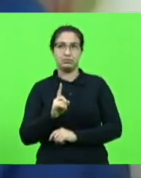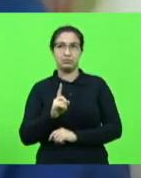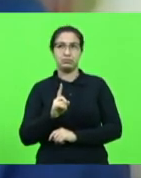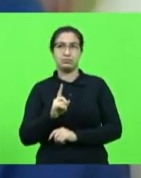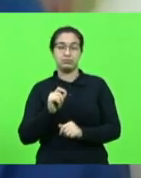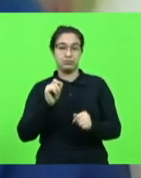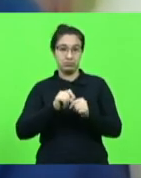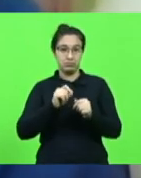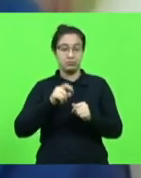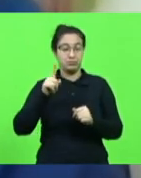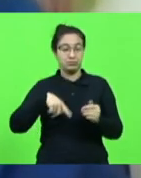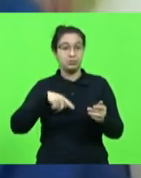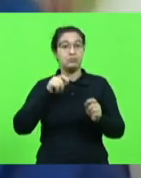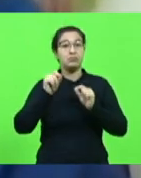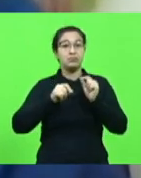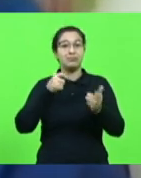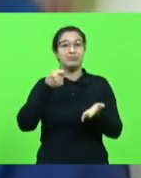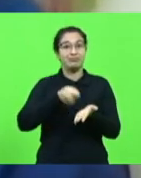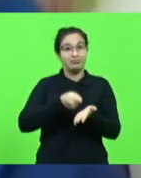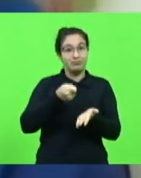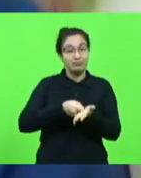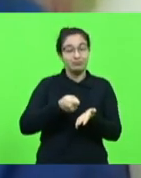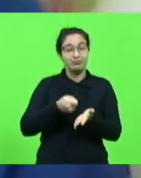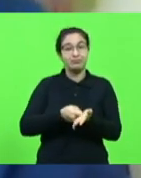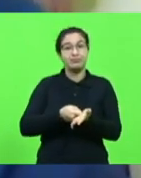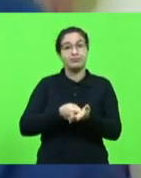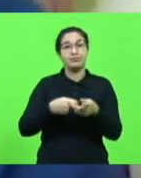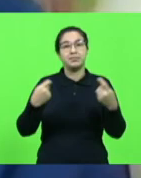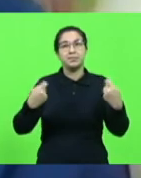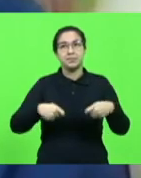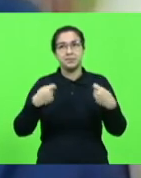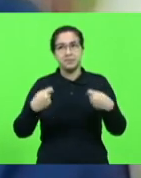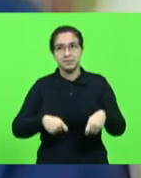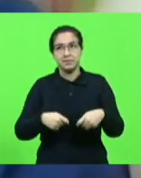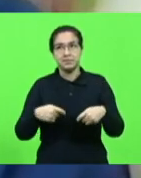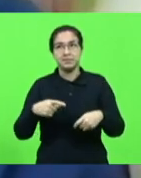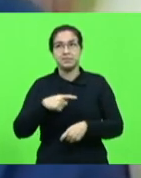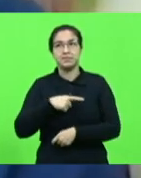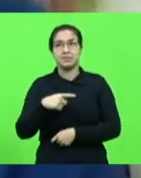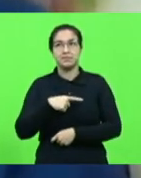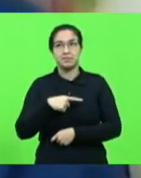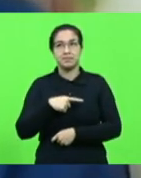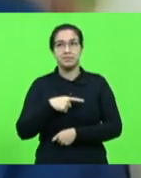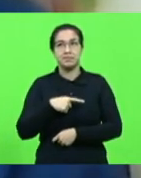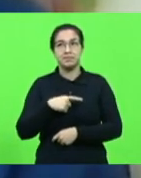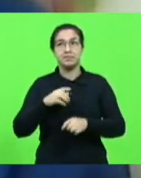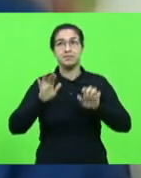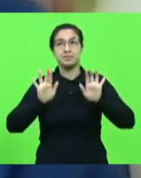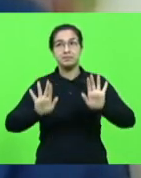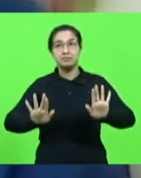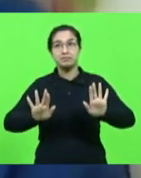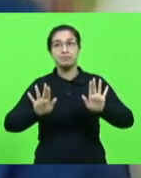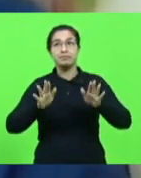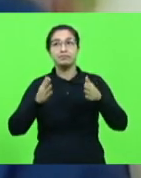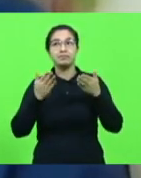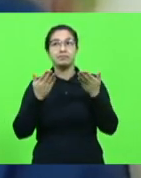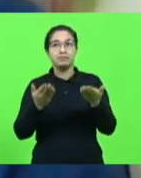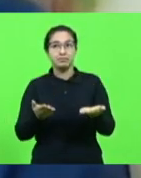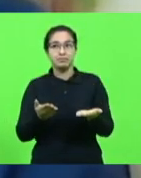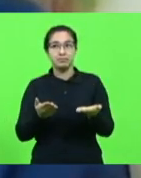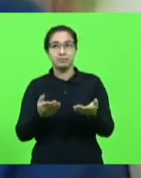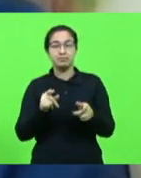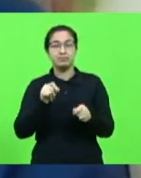é uma obrigação, é um dever, é uma necessidade, é premente, né? Entende? Mas já que Vossa Excelência está